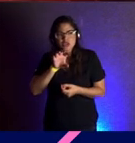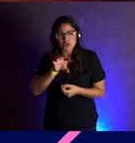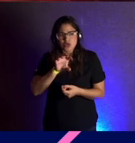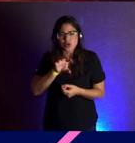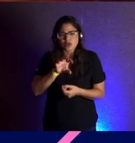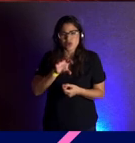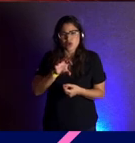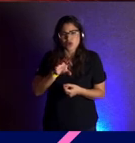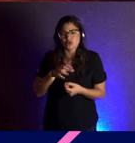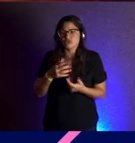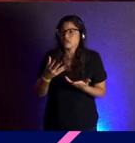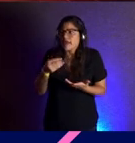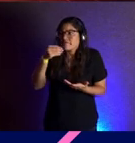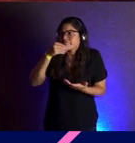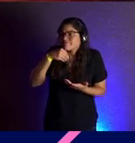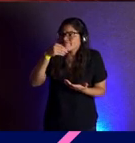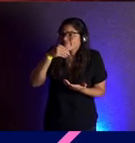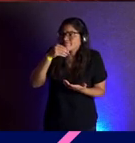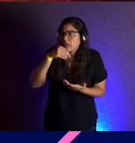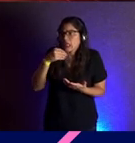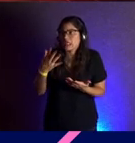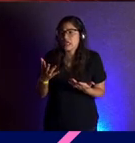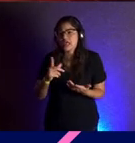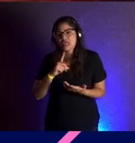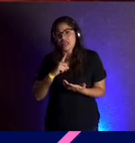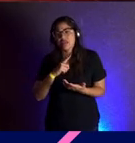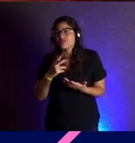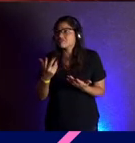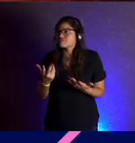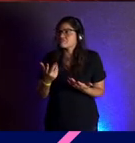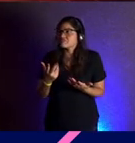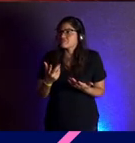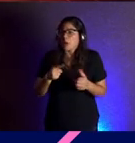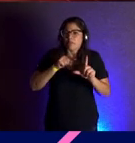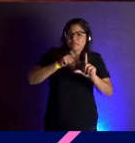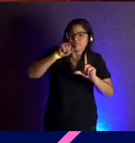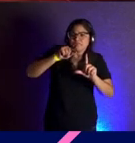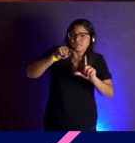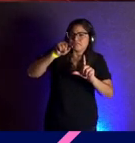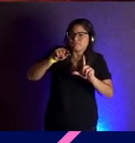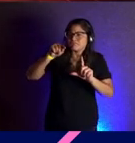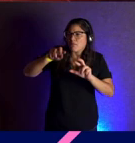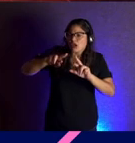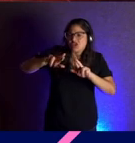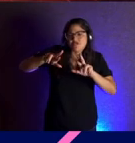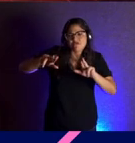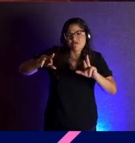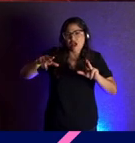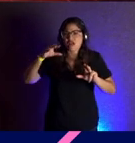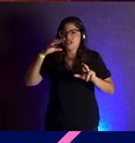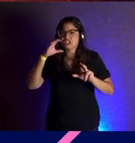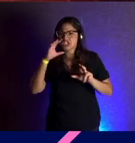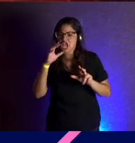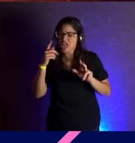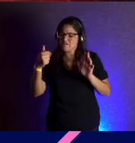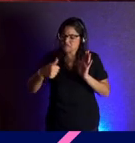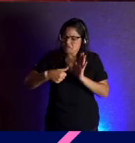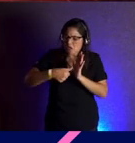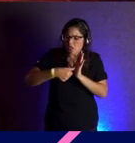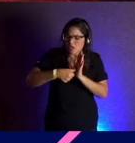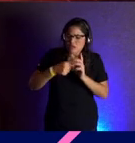tem uma série de vamos dizer, de métricas, né? Até científicas, que identificam isso,